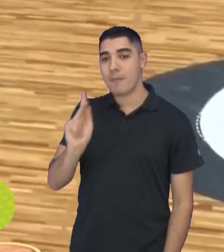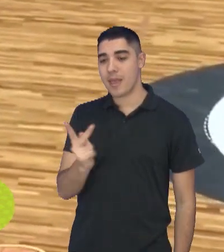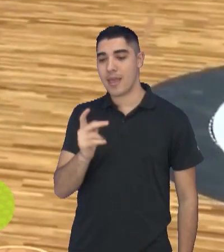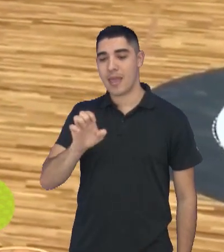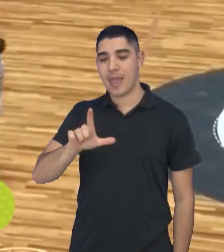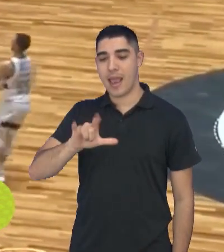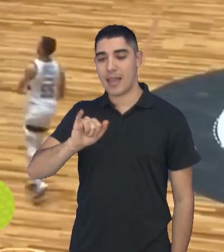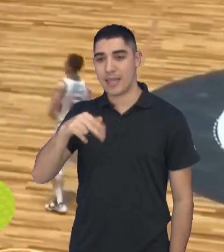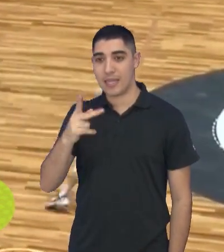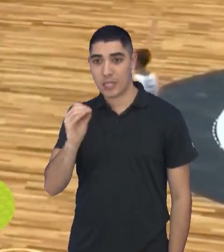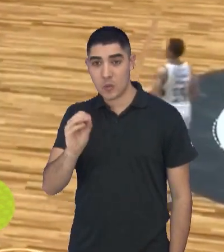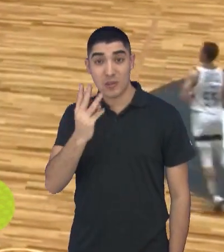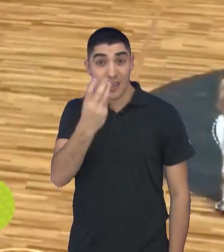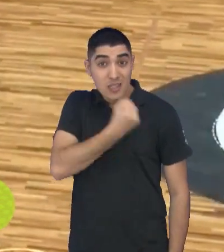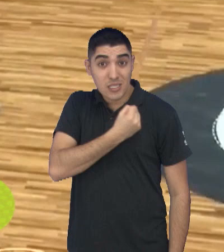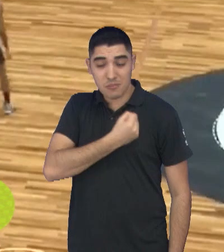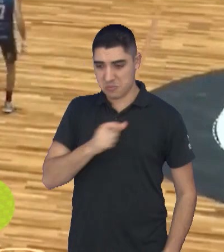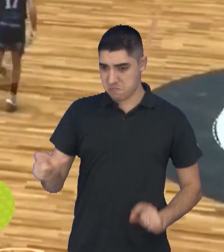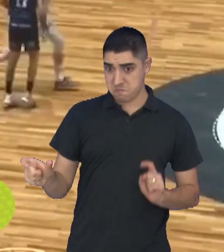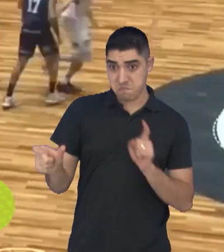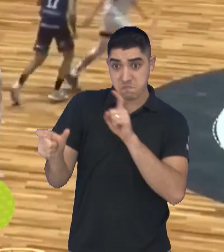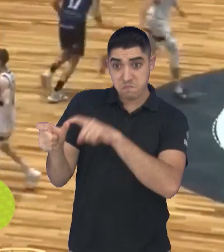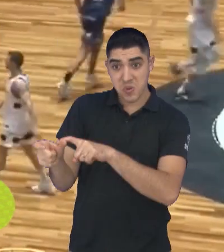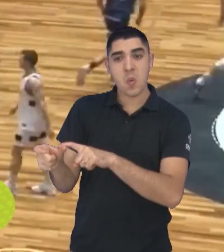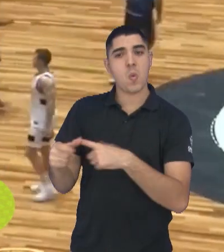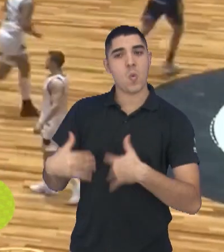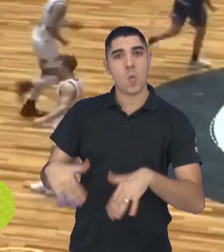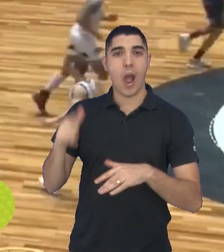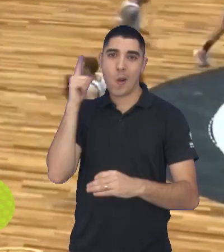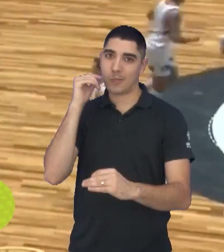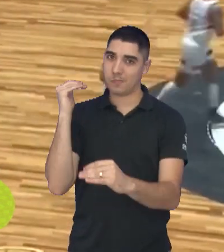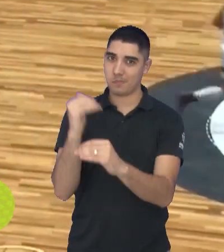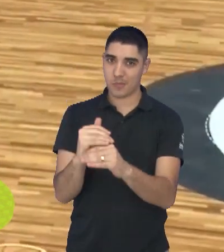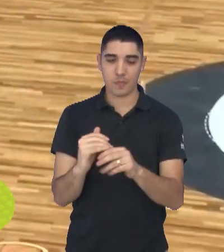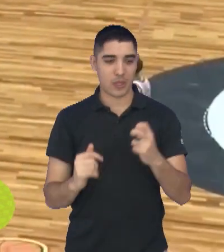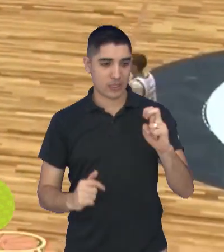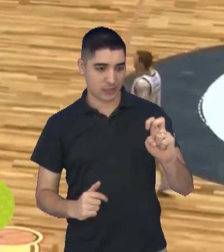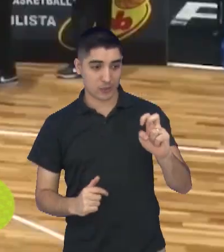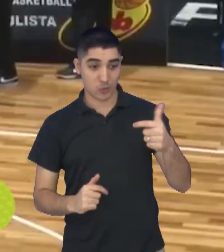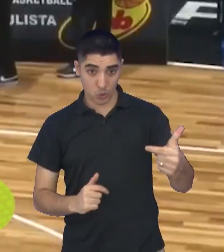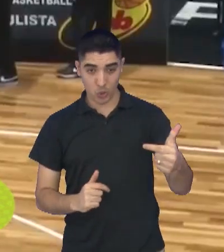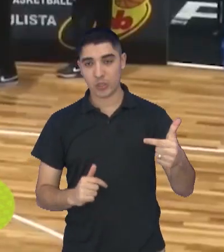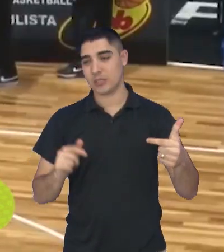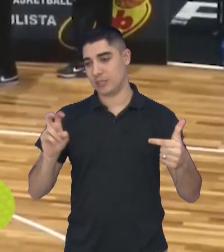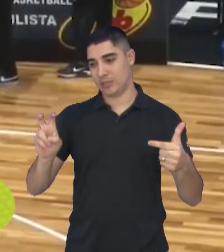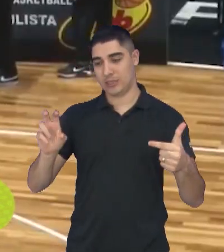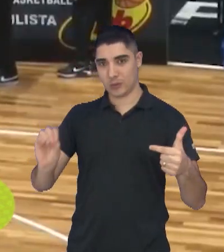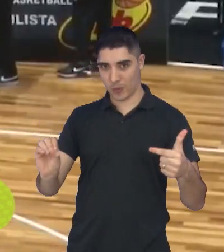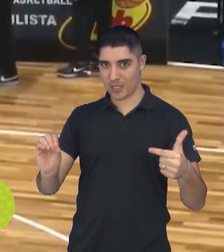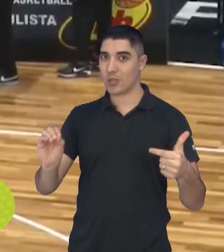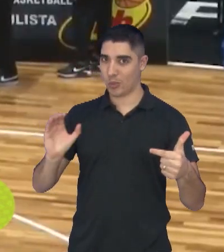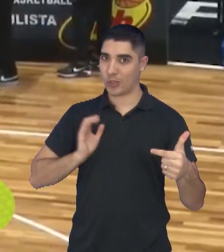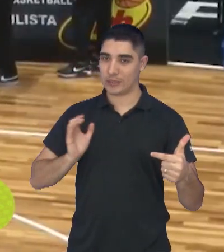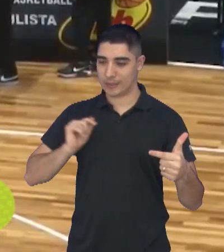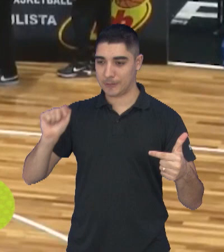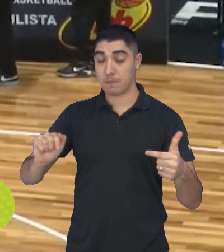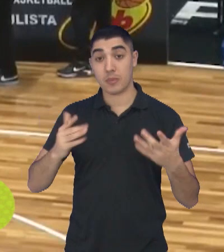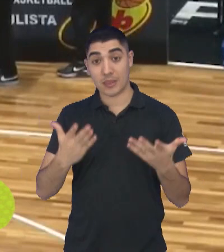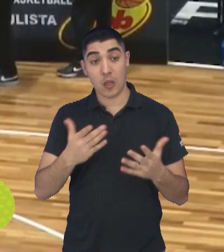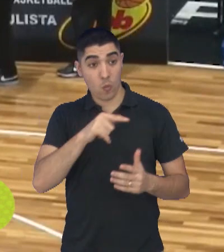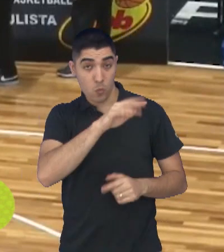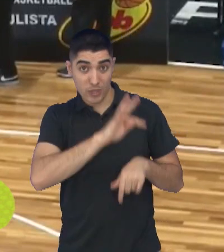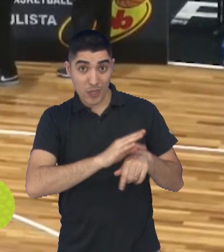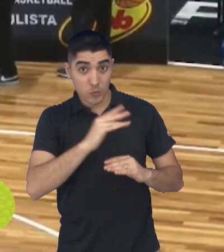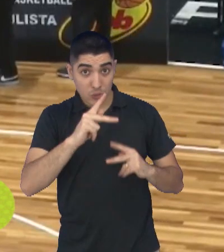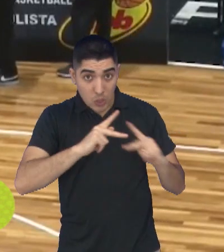mais 3 de Chua para o timão e encostar no placar, 52-50. O que obrigou dessa vez Sebastião